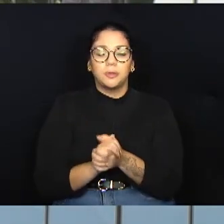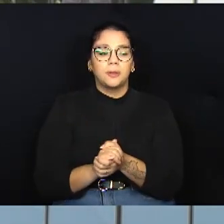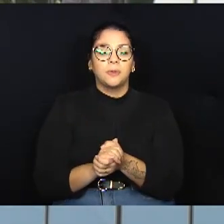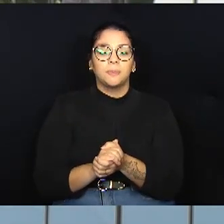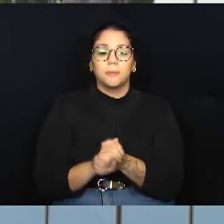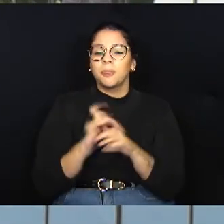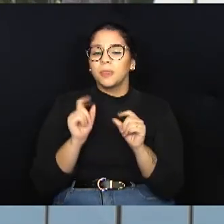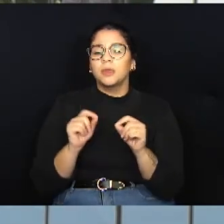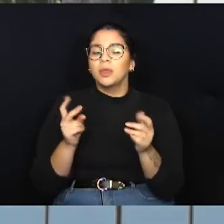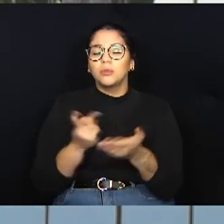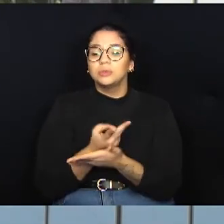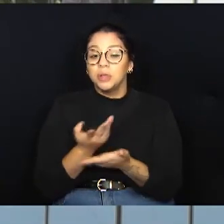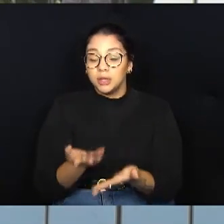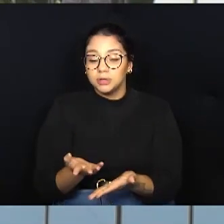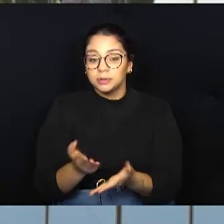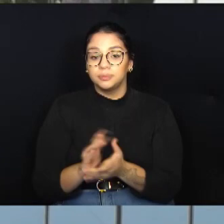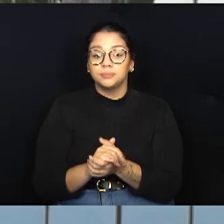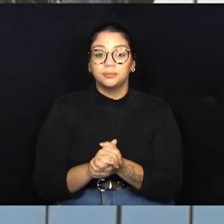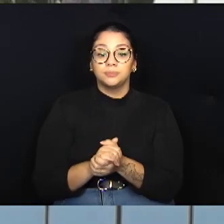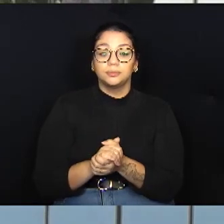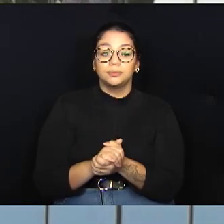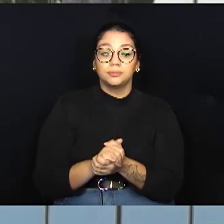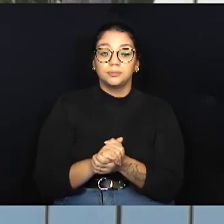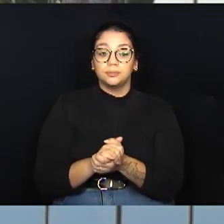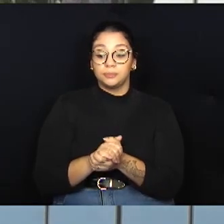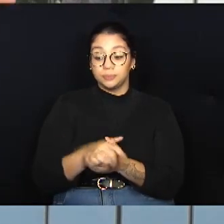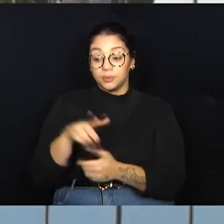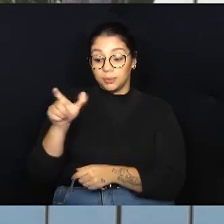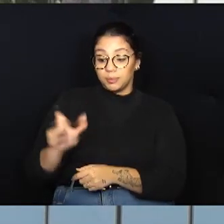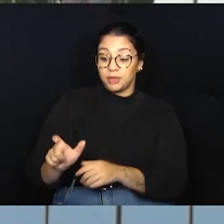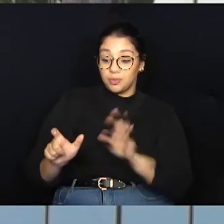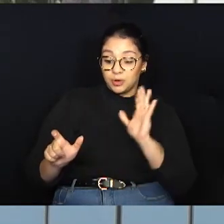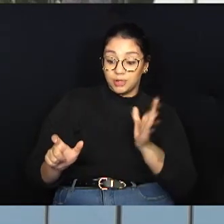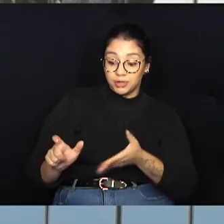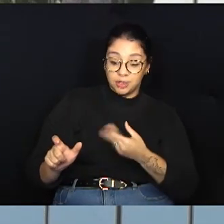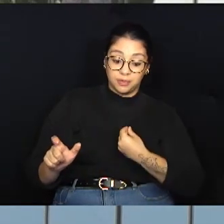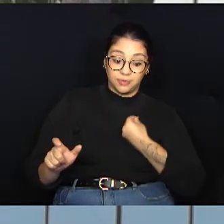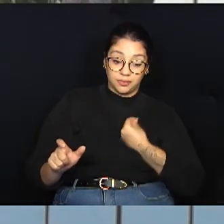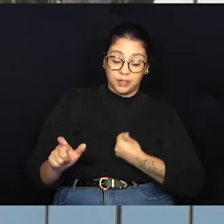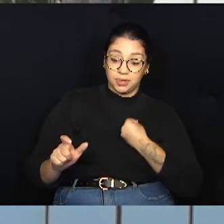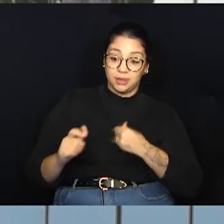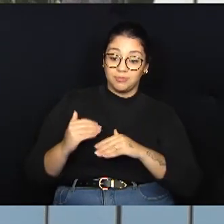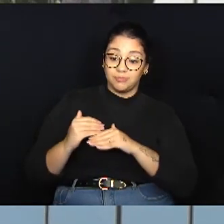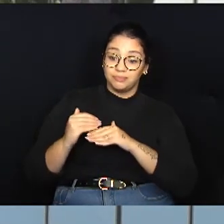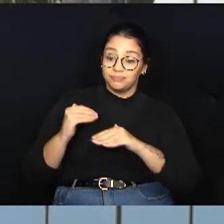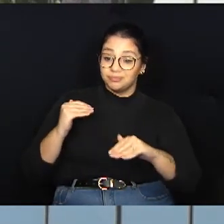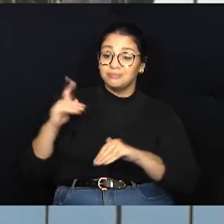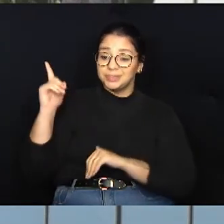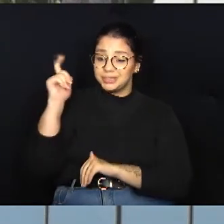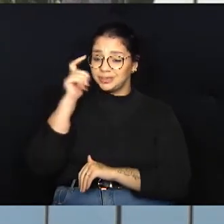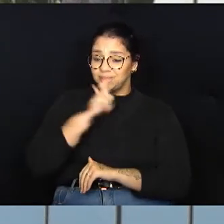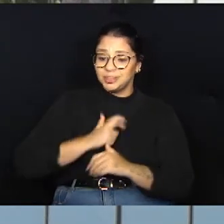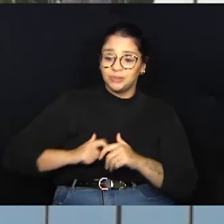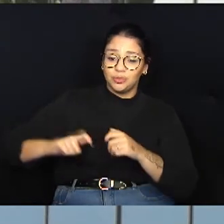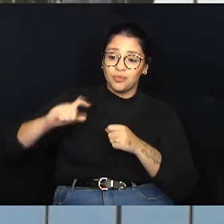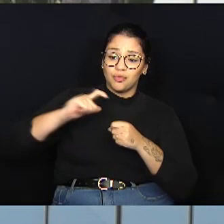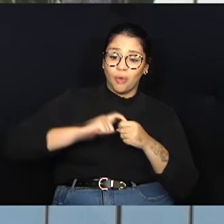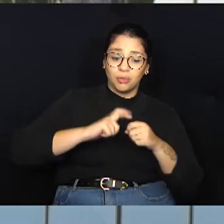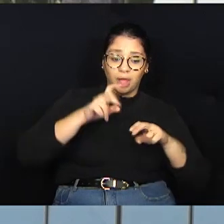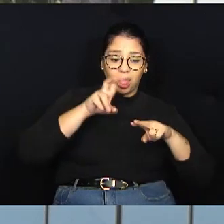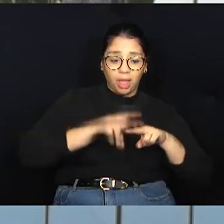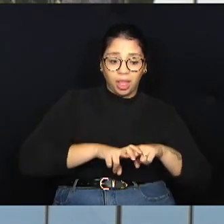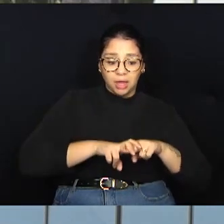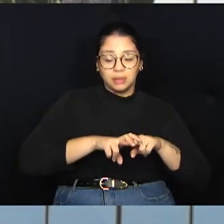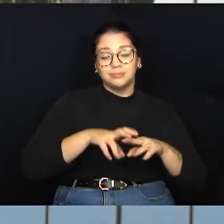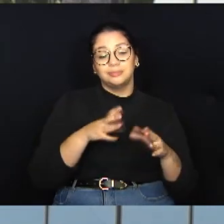que acontece? Uma pessoa que já está com a sua vida estabilizada, ela dificilmente volta para um banco escolar. Nós